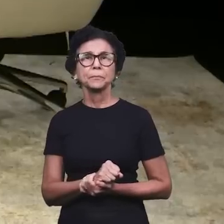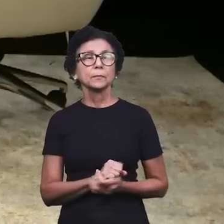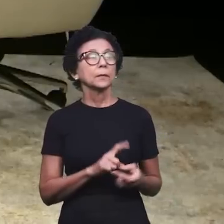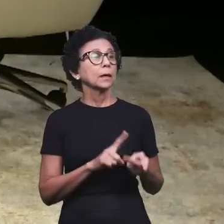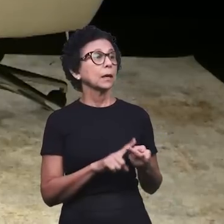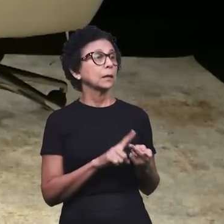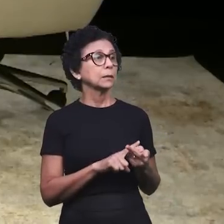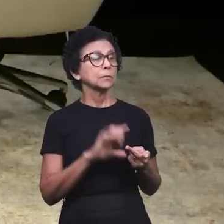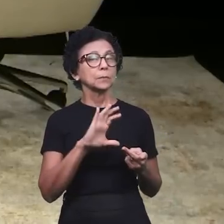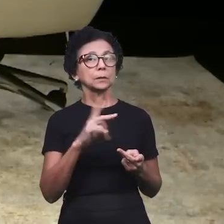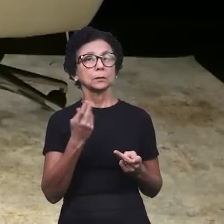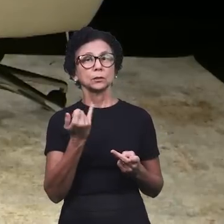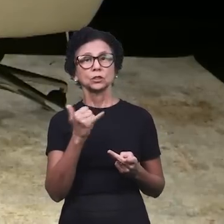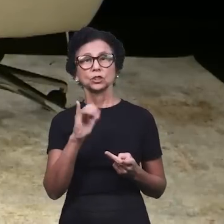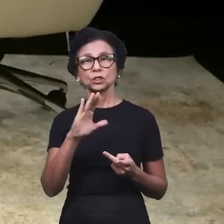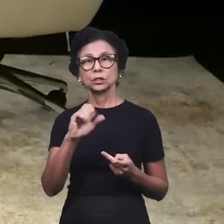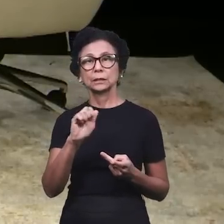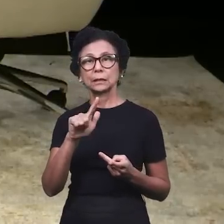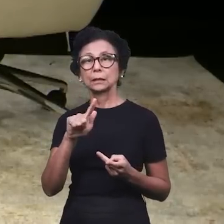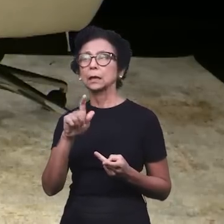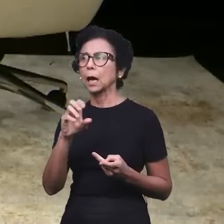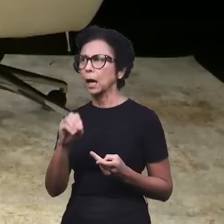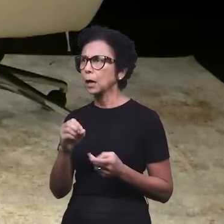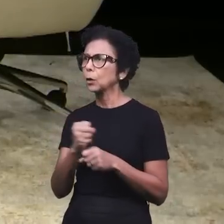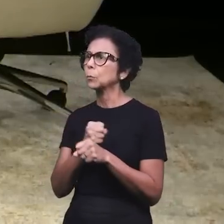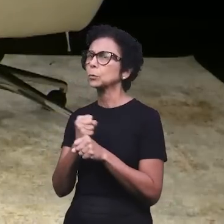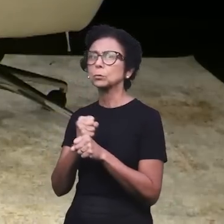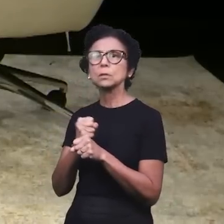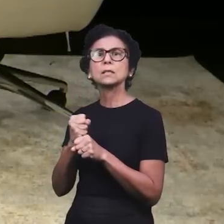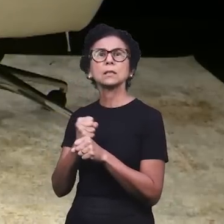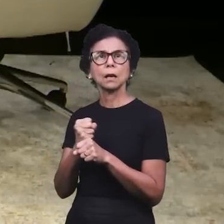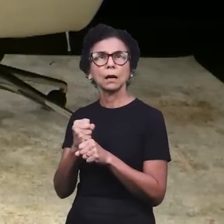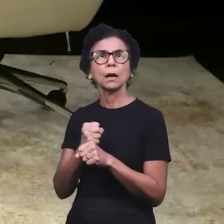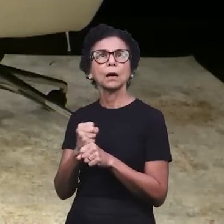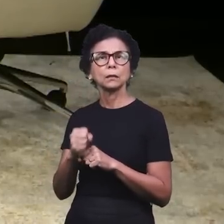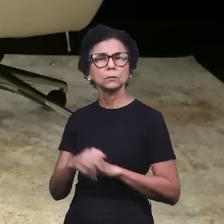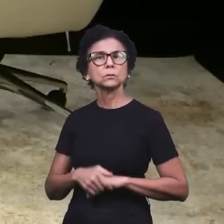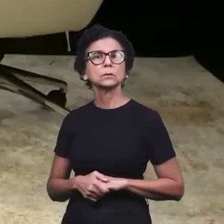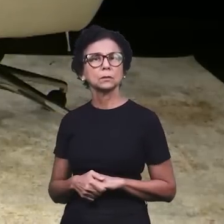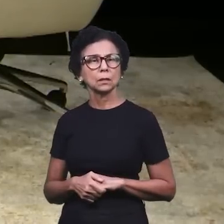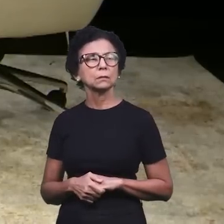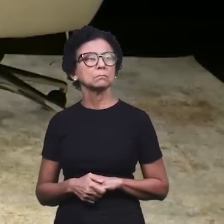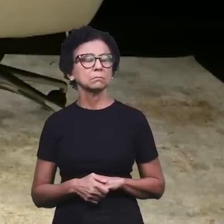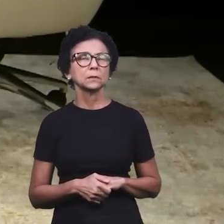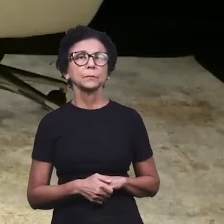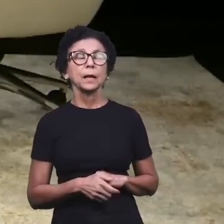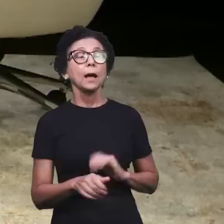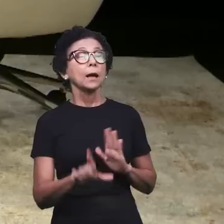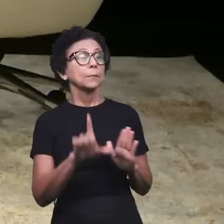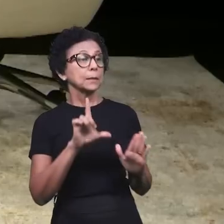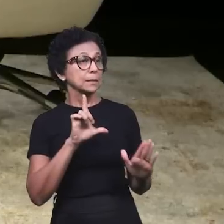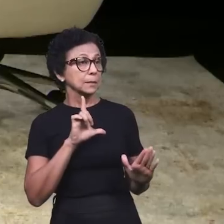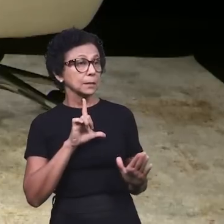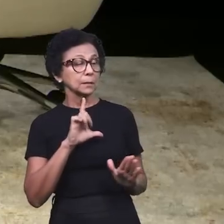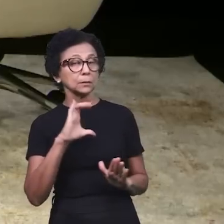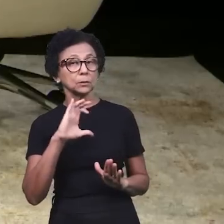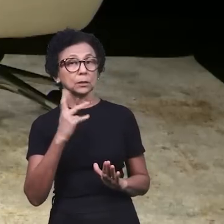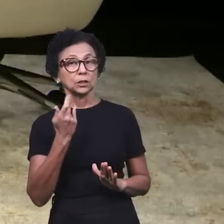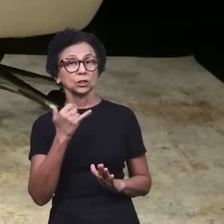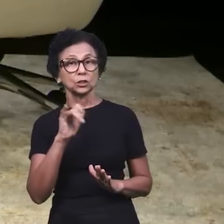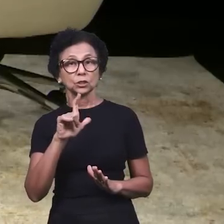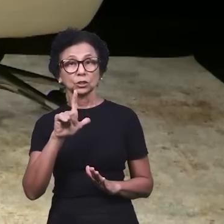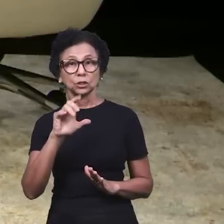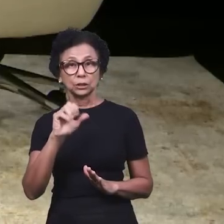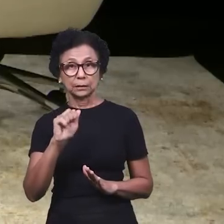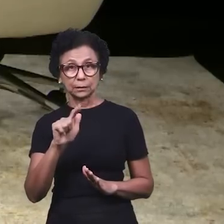de Chicago, muitos anos, Lá no tinha naquele Lake Lake Geneva. Geneva. Né? Mas antes de Chicago, nós tivemos o primeiro seminário aqui nessa